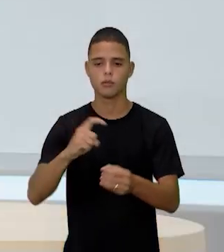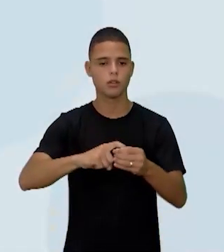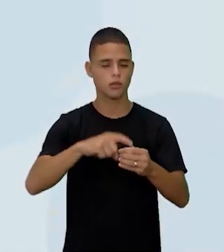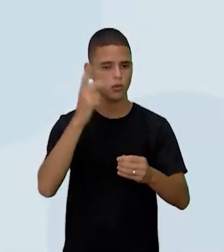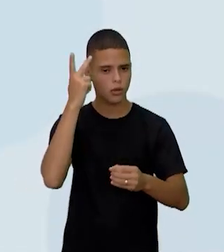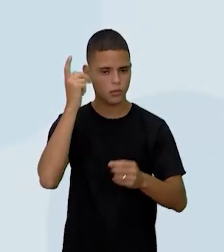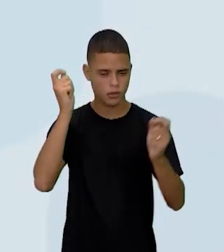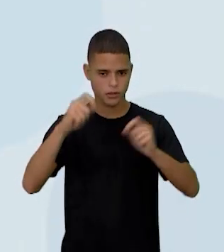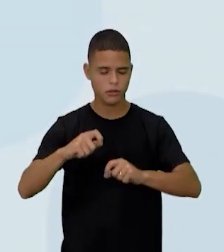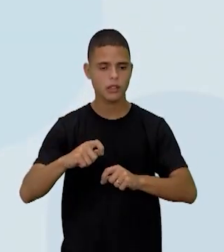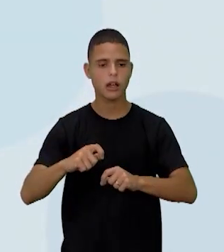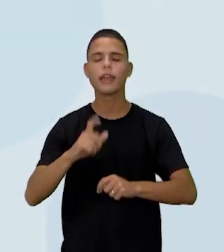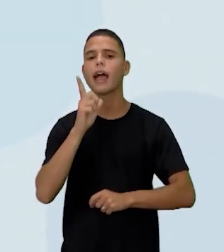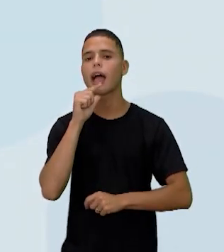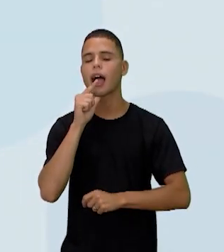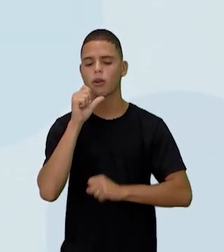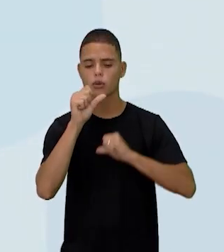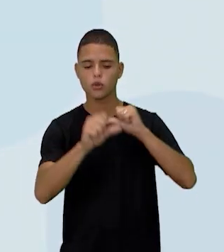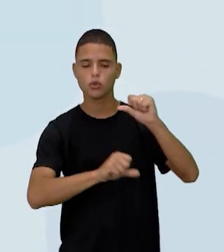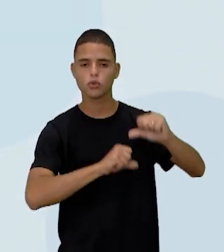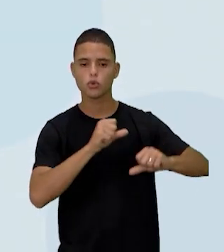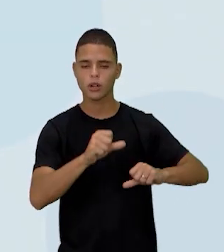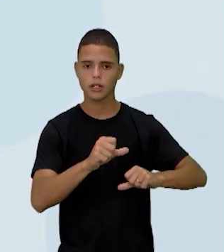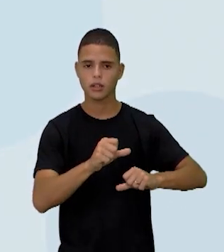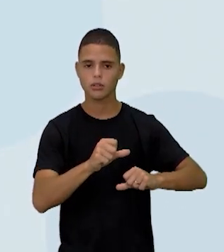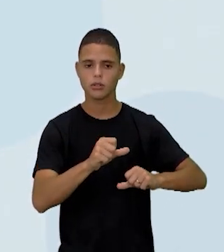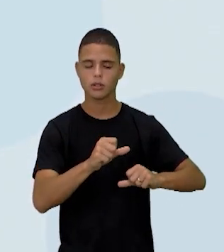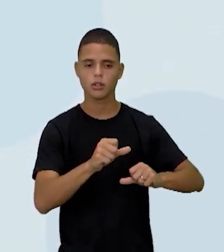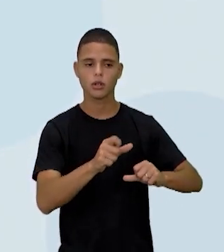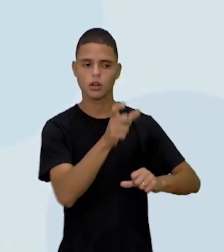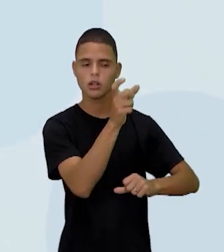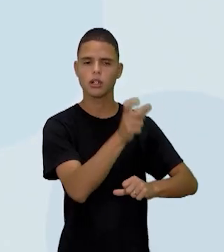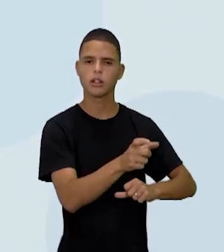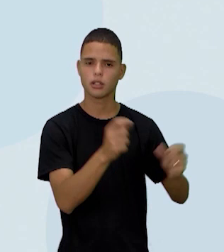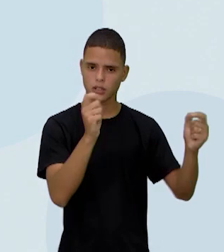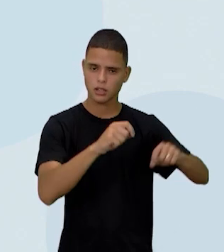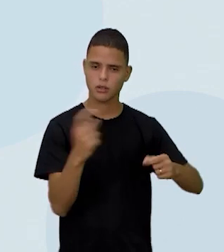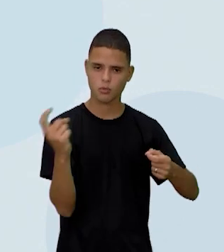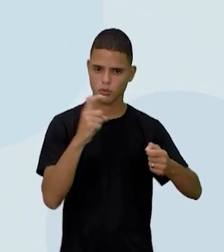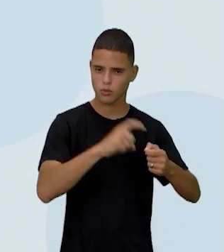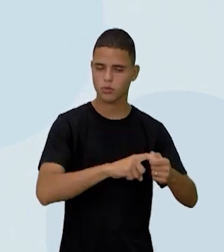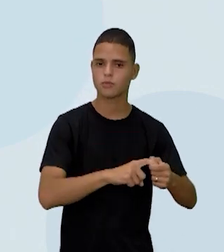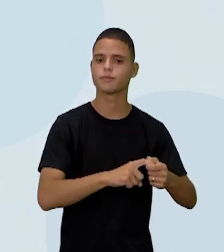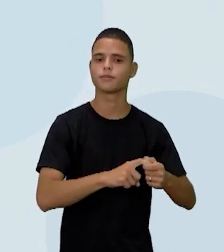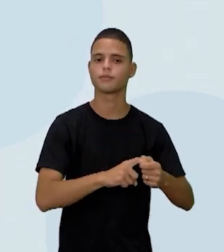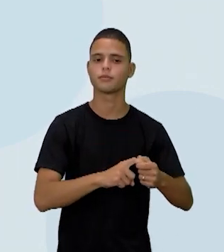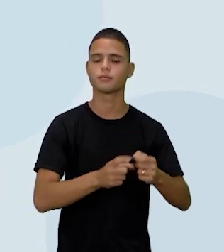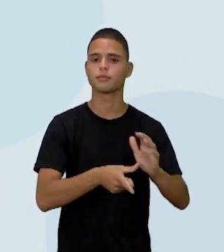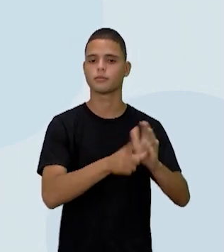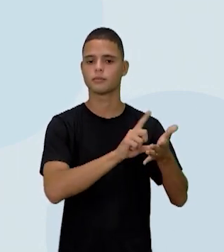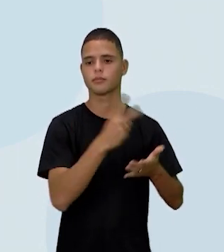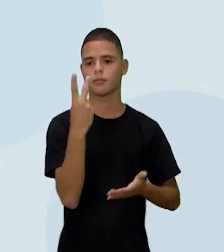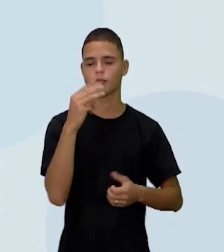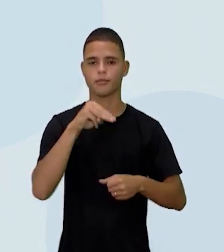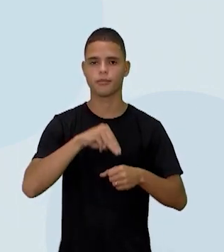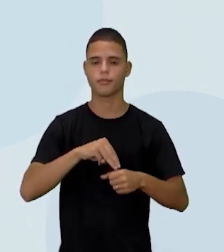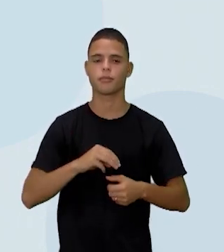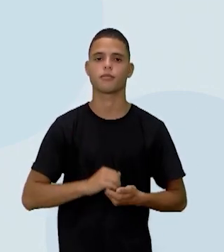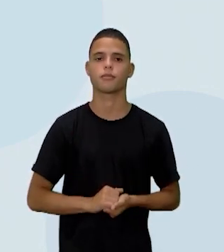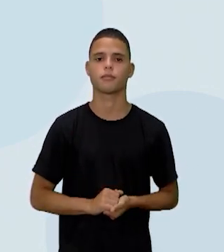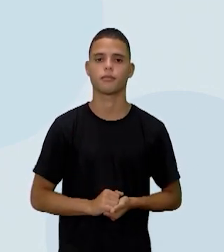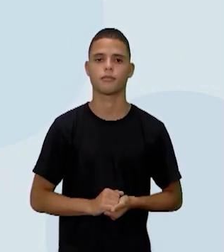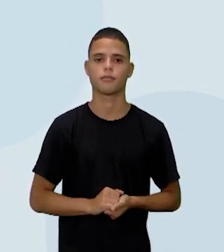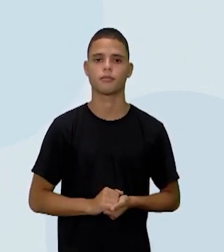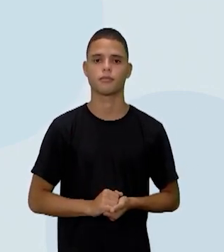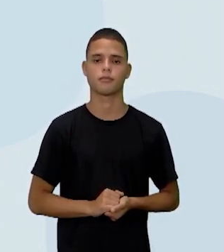modificado o estado dela, você consegue desfazer isso ou voltar ela para o estado que ela estava? 2 minutinhos para vocês